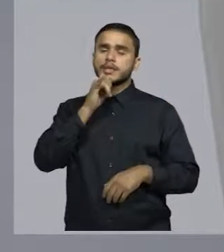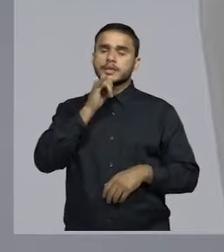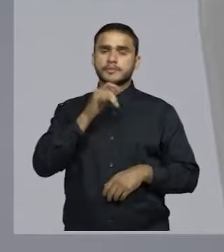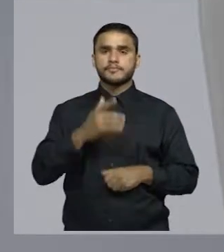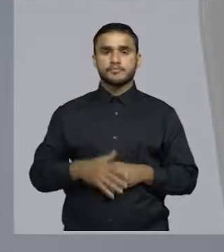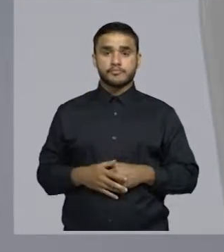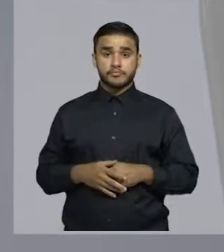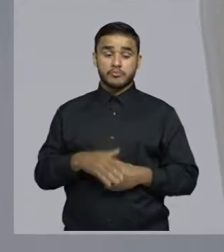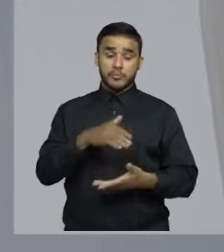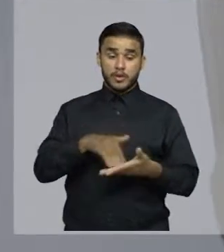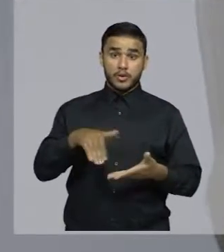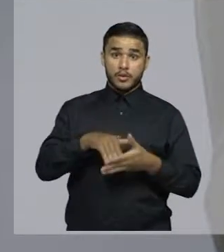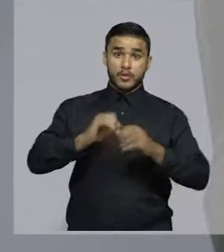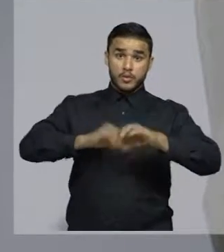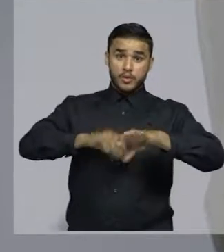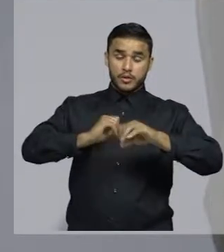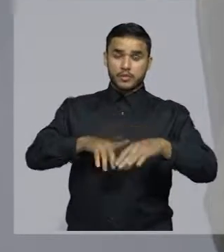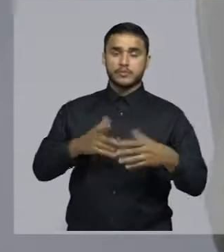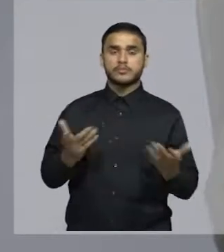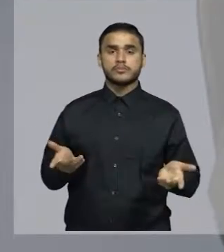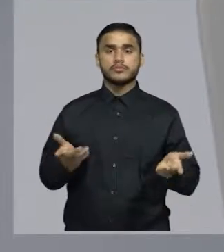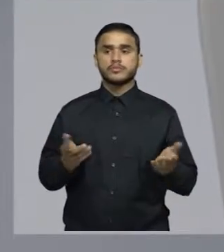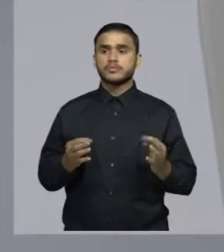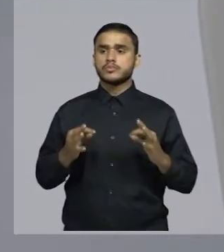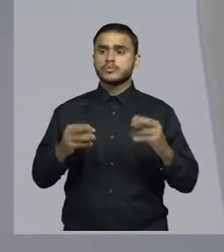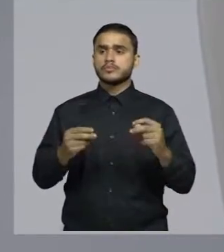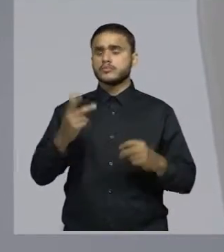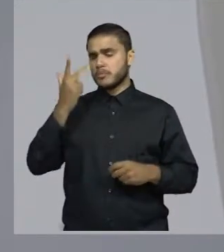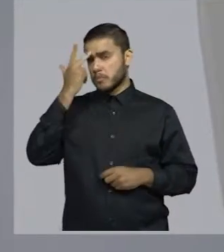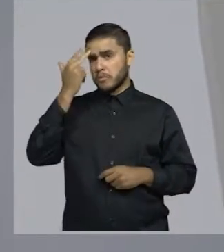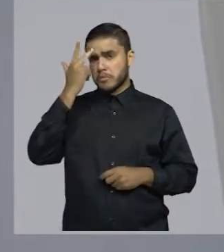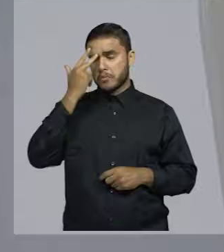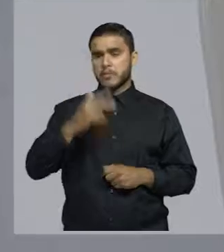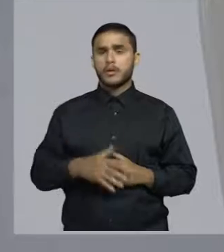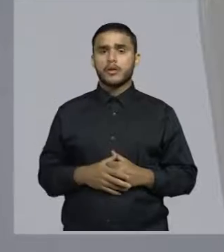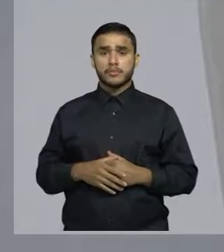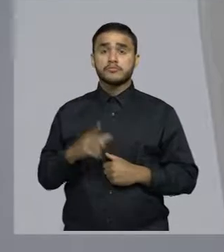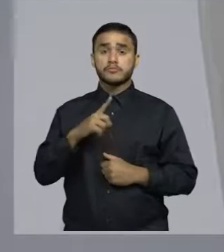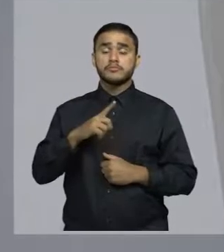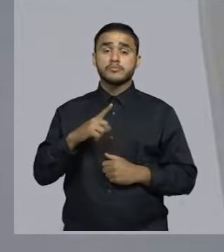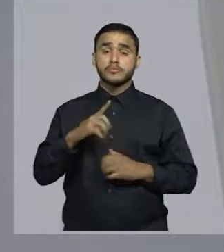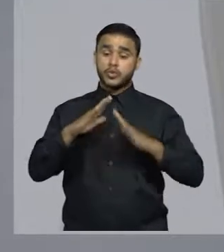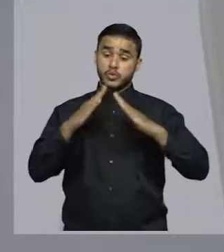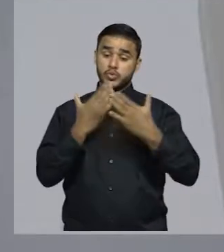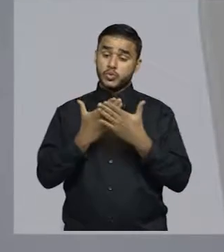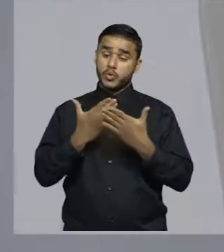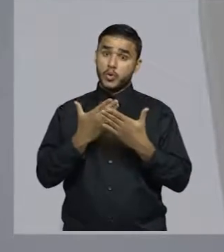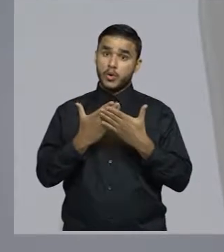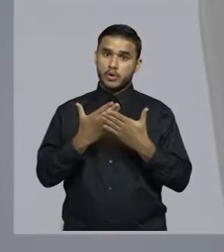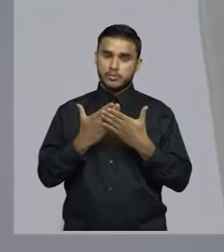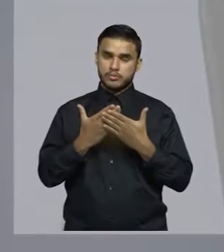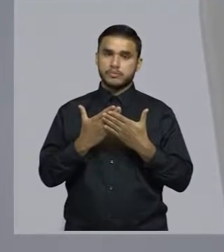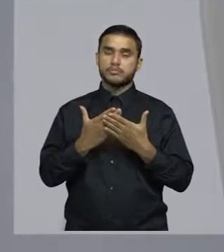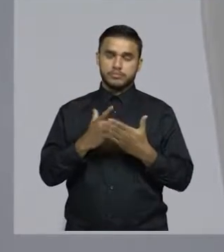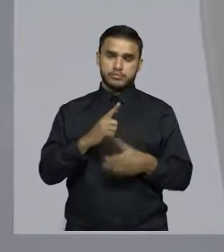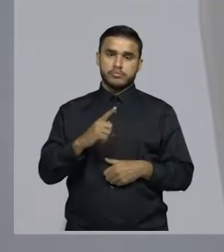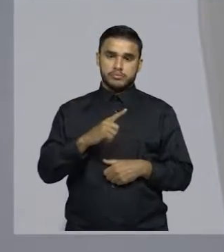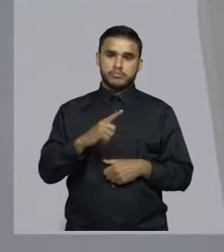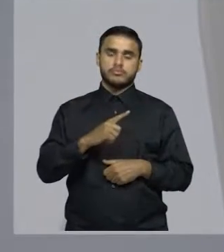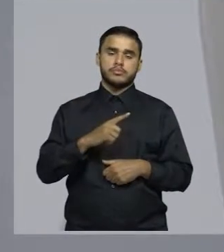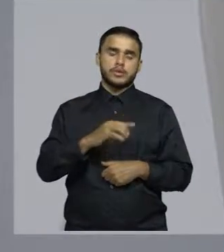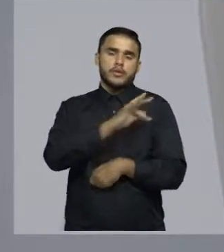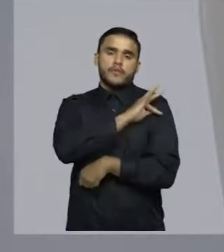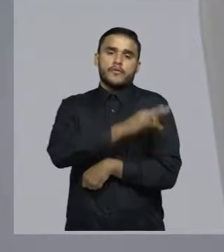a Secretaria de Educação e a Secretaria de Infraestrutura, coisa extremamente comum, você tem escola de ensino fundamental funcionando e no entorno